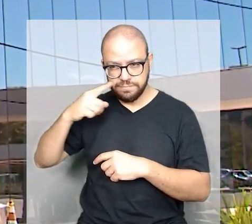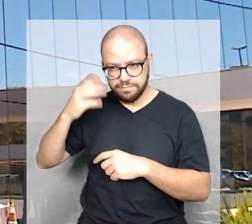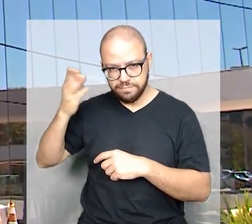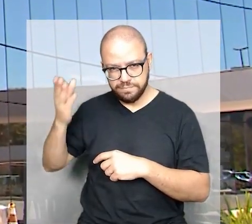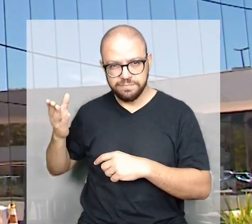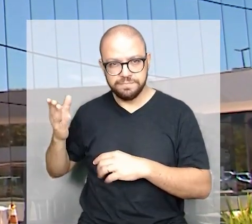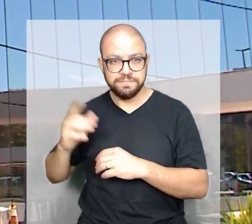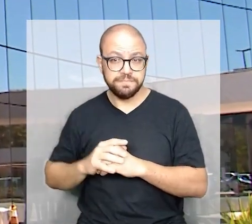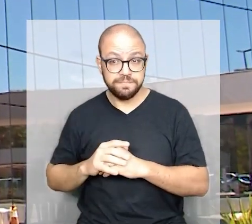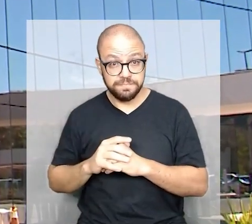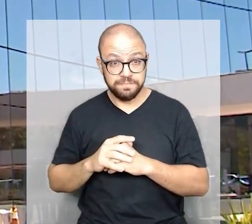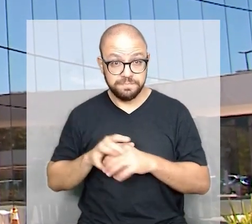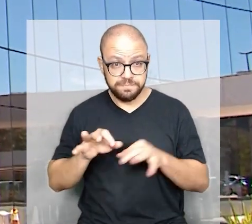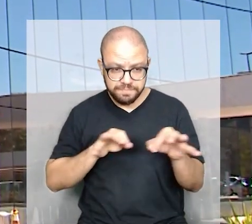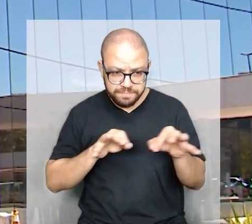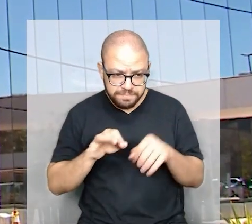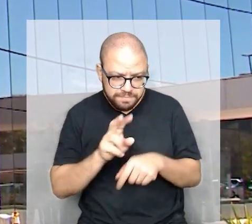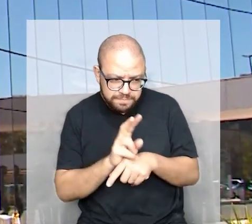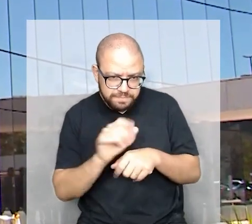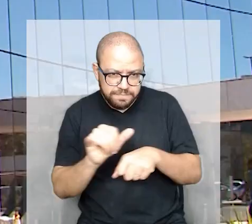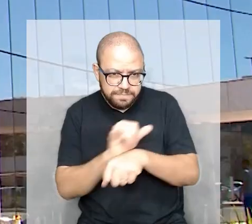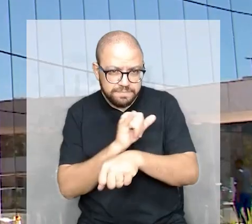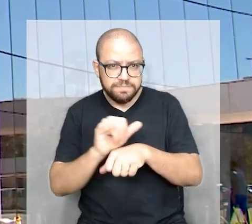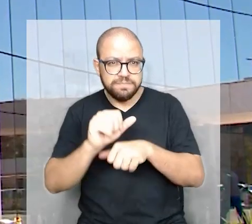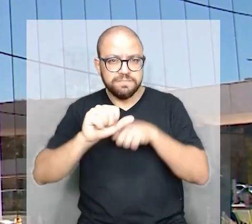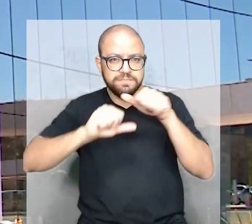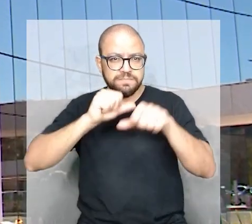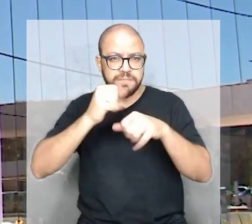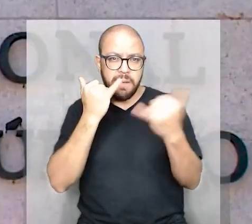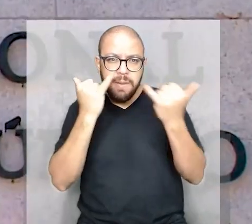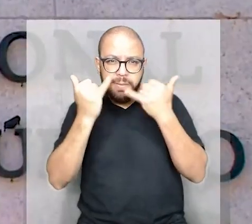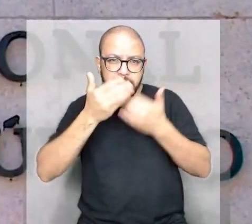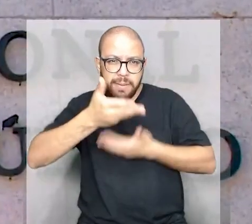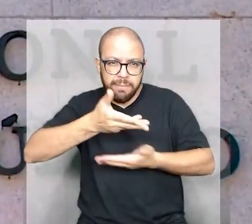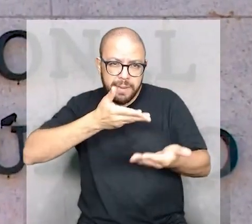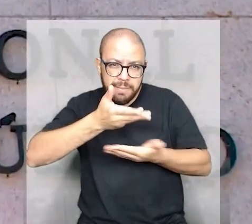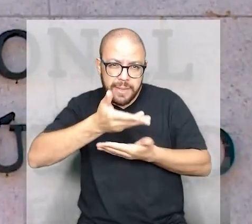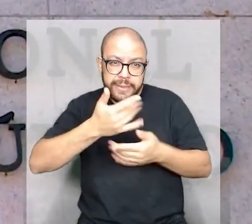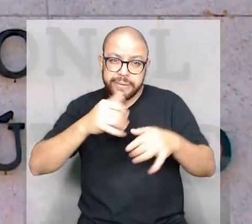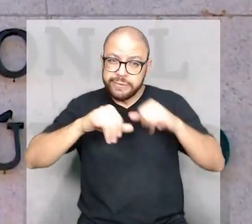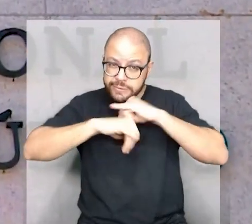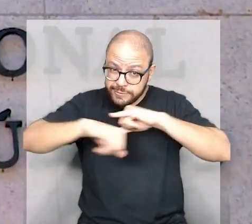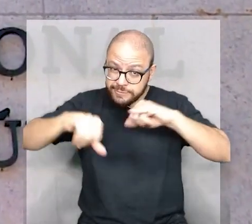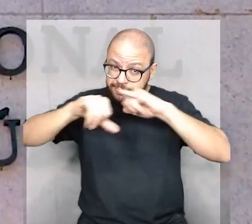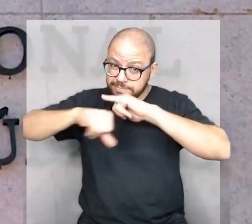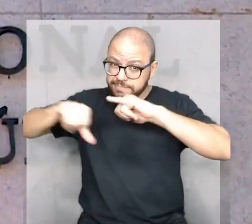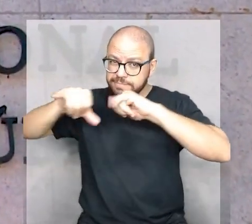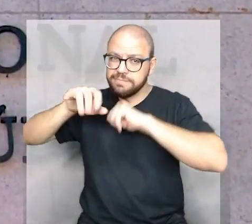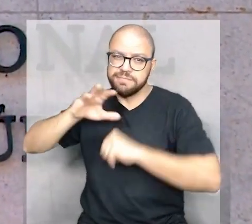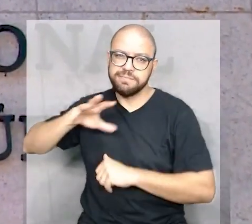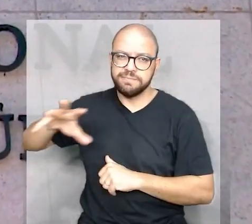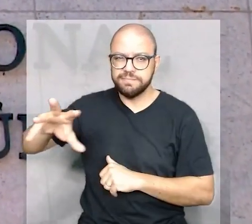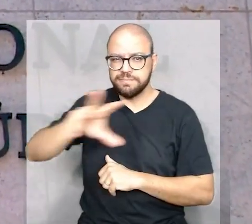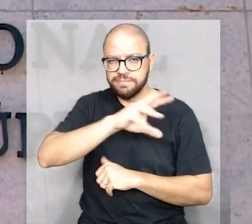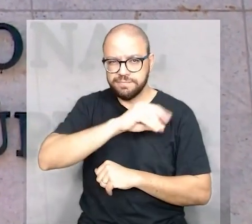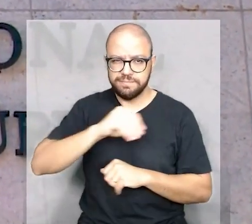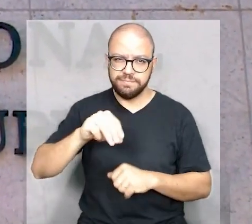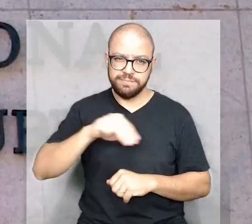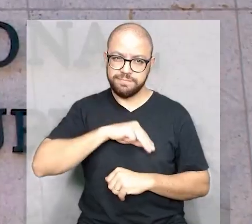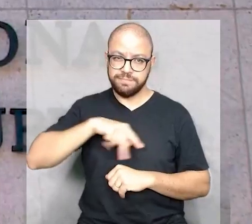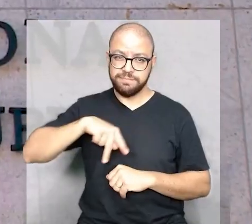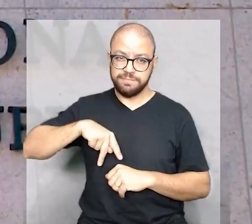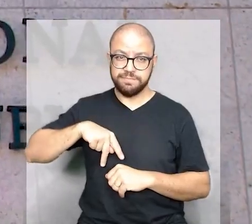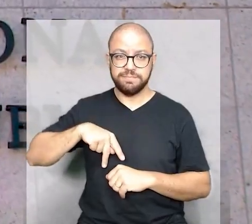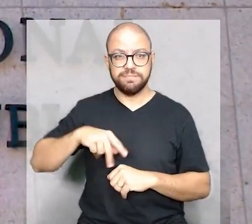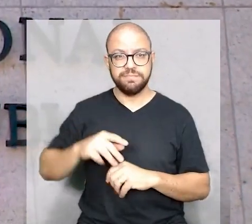do CNMP também reforçou essa integração, sugerindo plantões estratégicos, troca rápida de dados